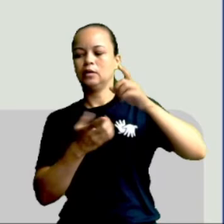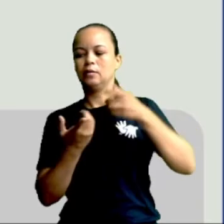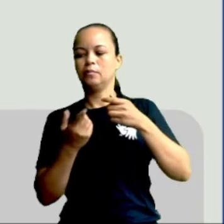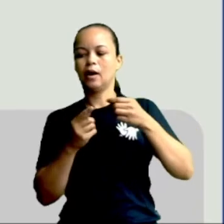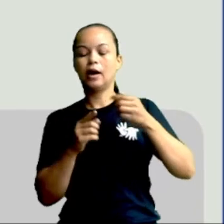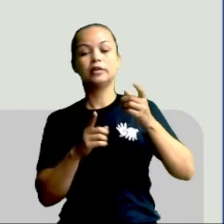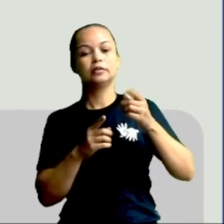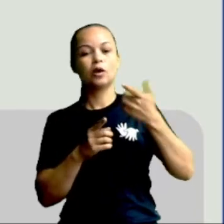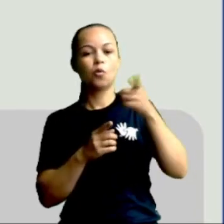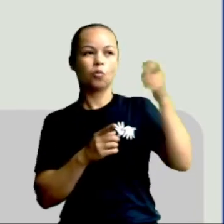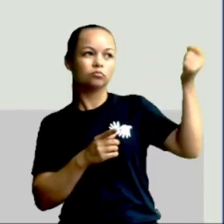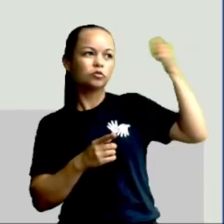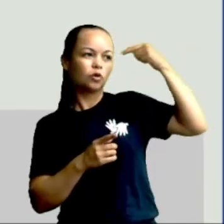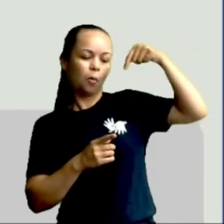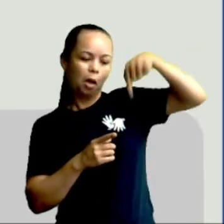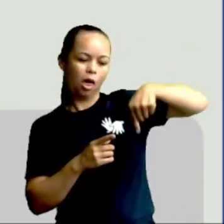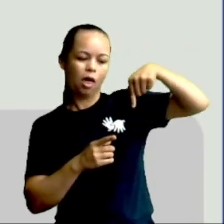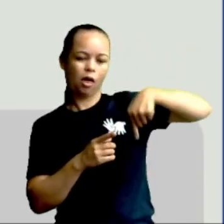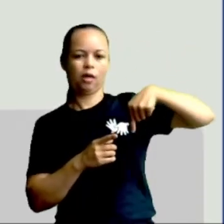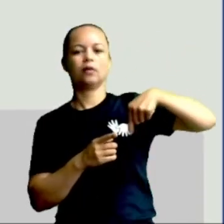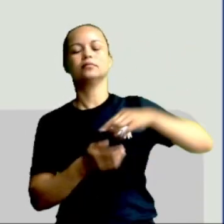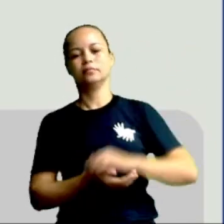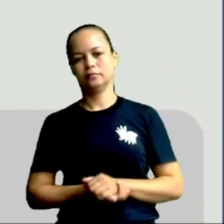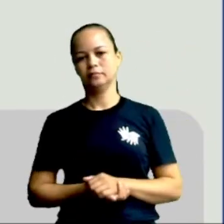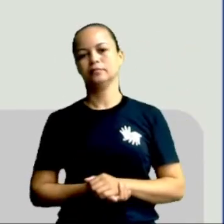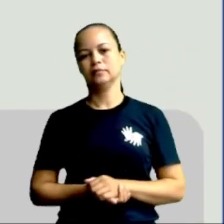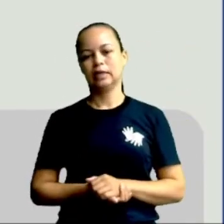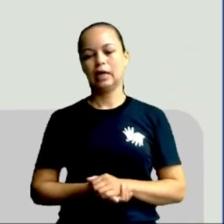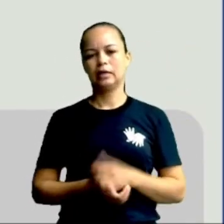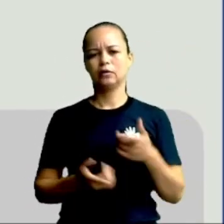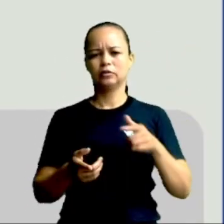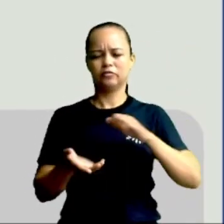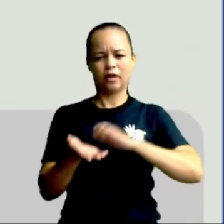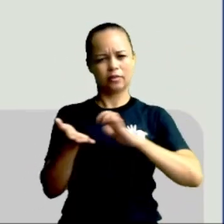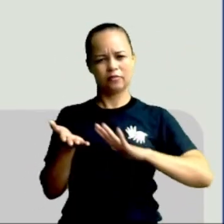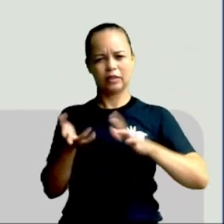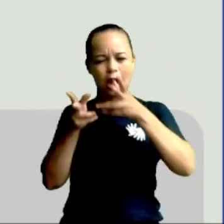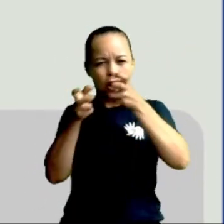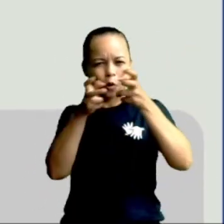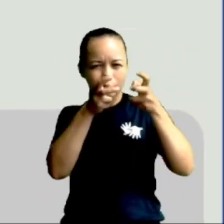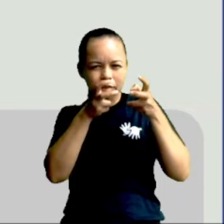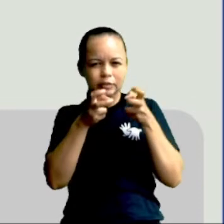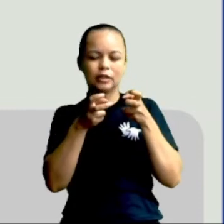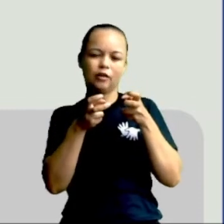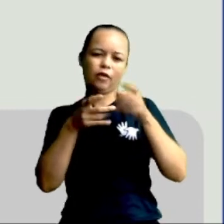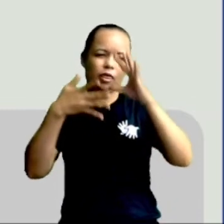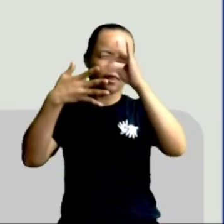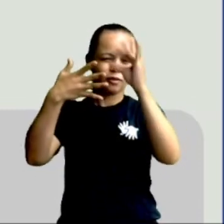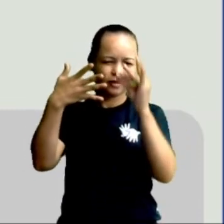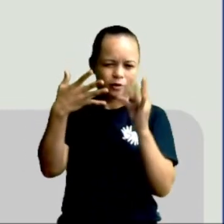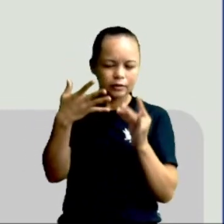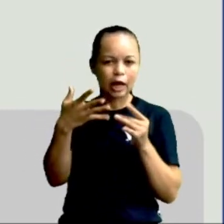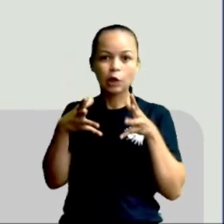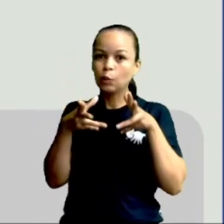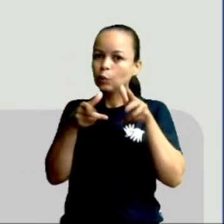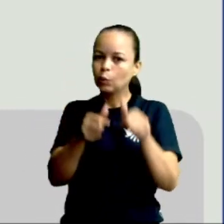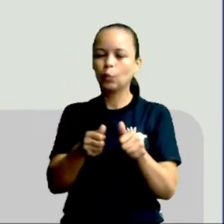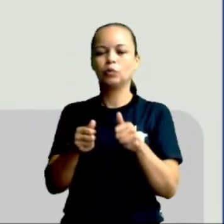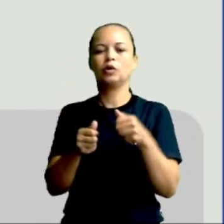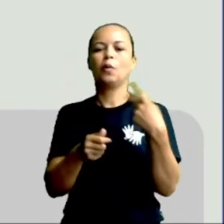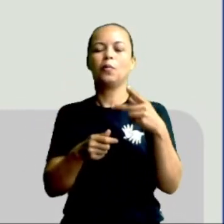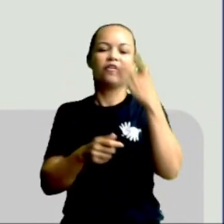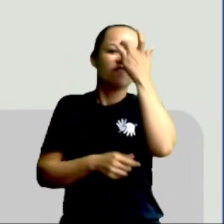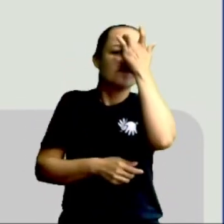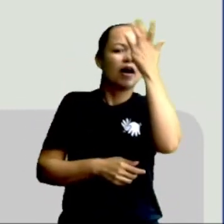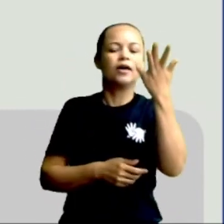seta apontando para baixo. Sempre que vocês pegarem uma atividade, observem todos os detalhes dela, porque ela vai se tornar